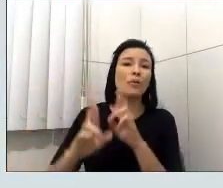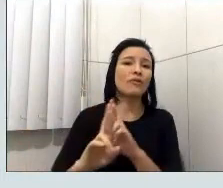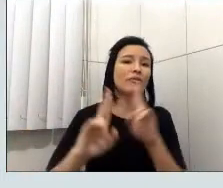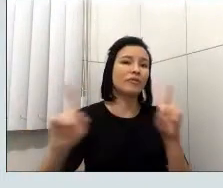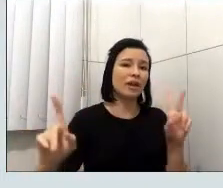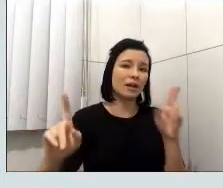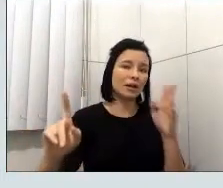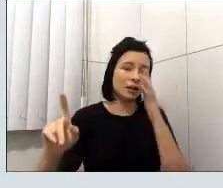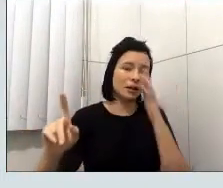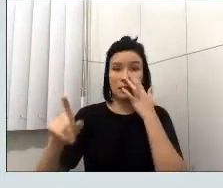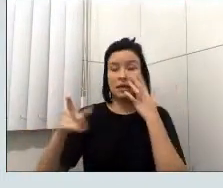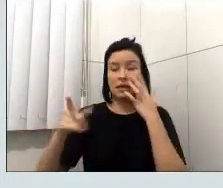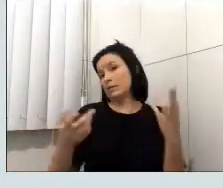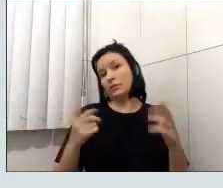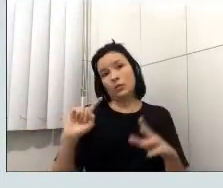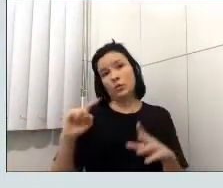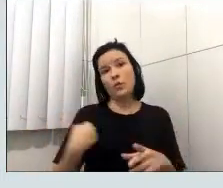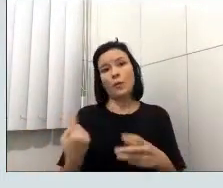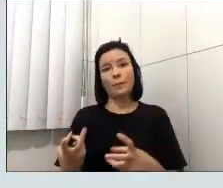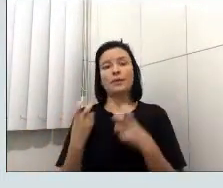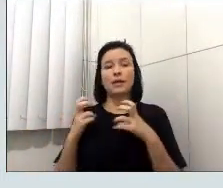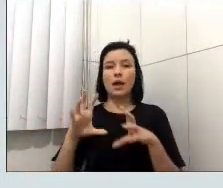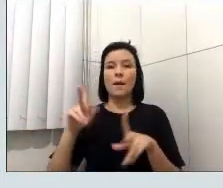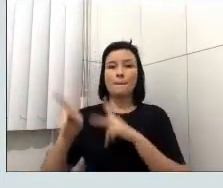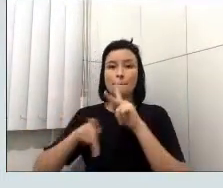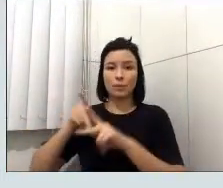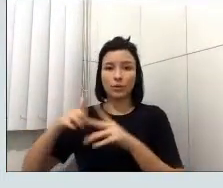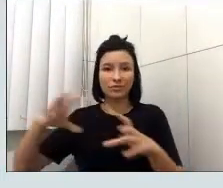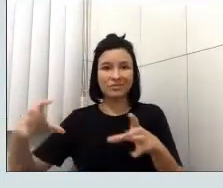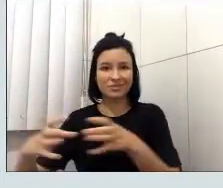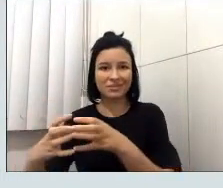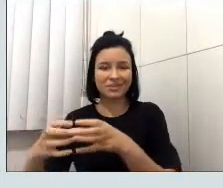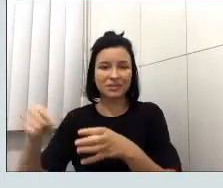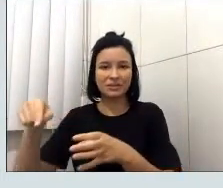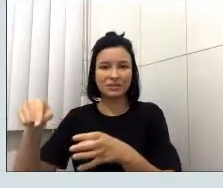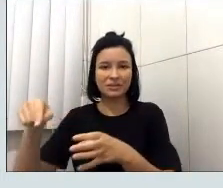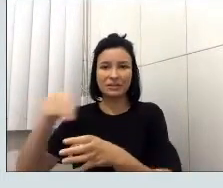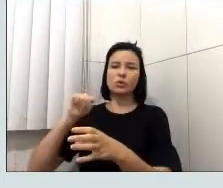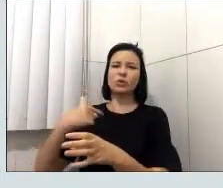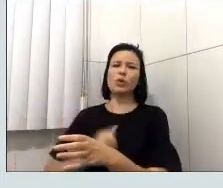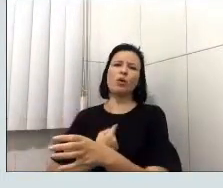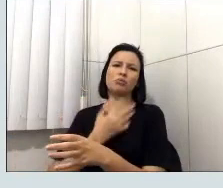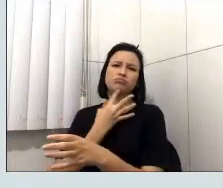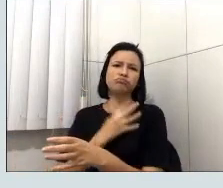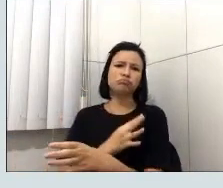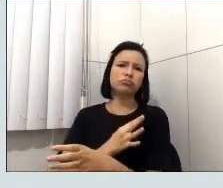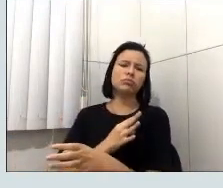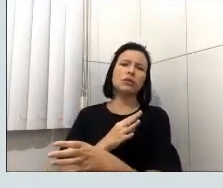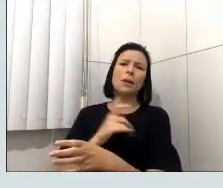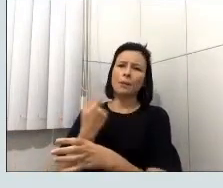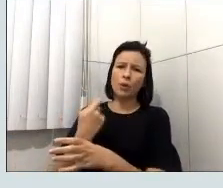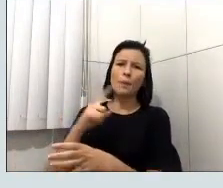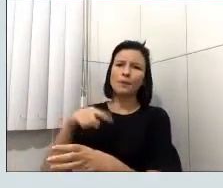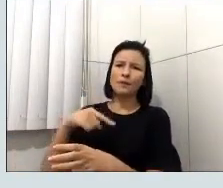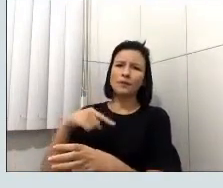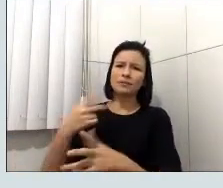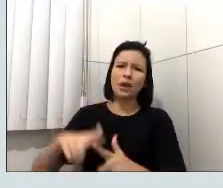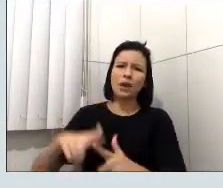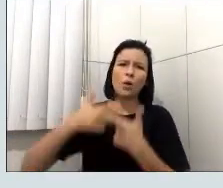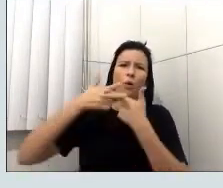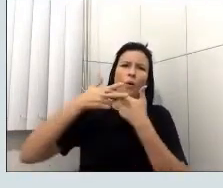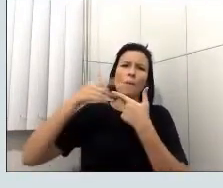linguagem relacionada aos povos indígenas que hoje a gente tem que corrigir, porque foi